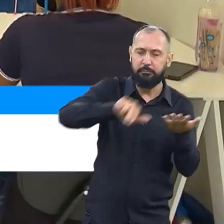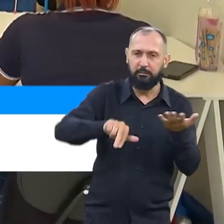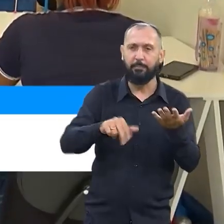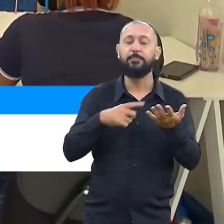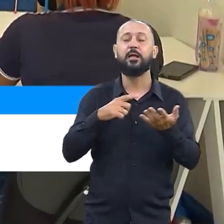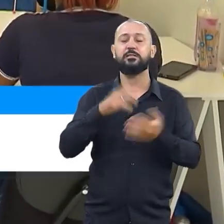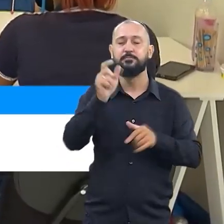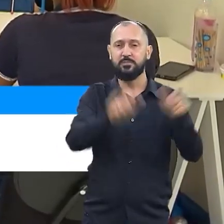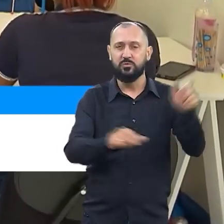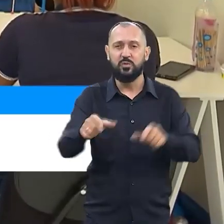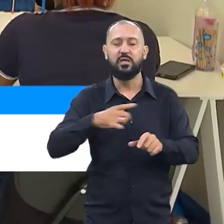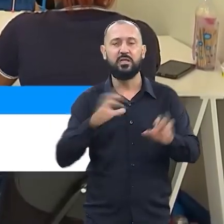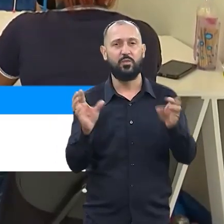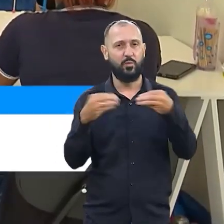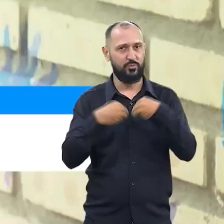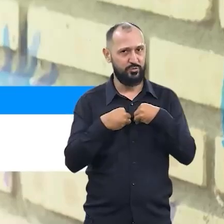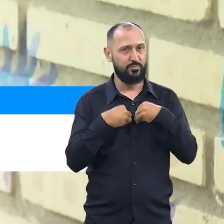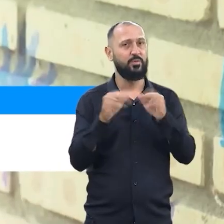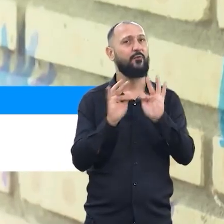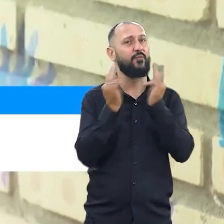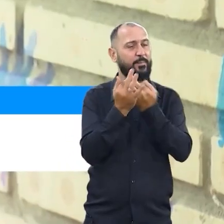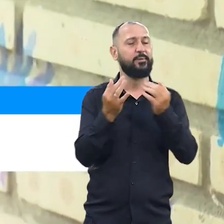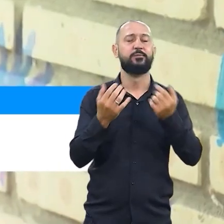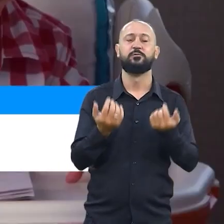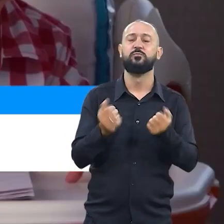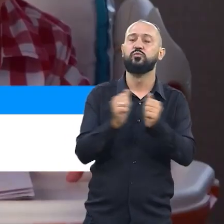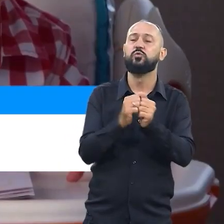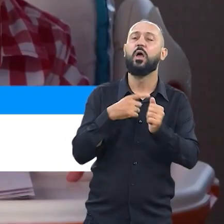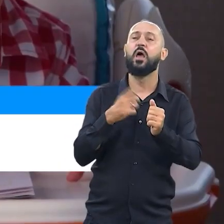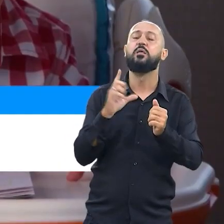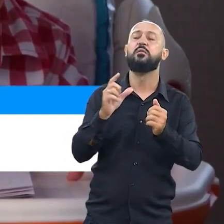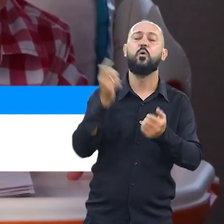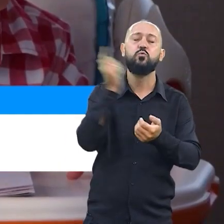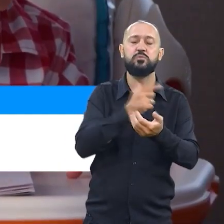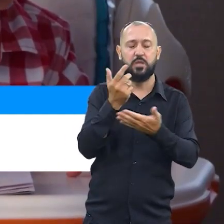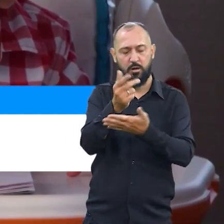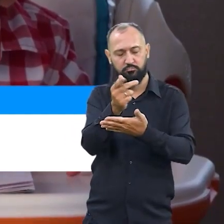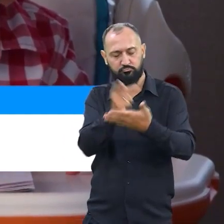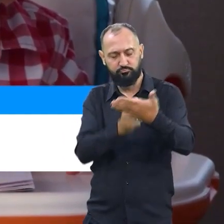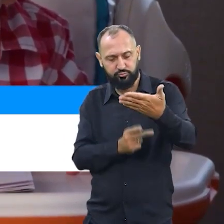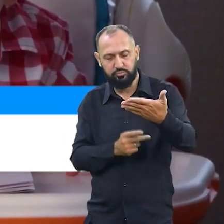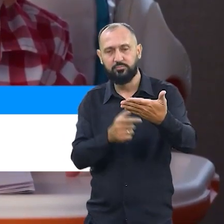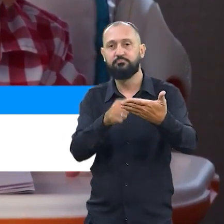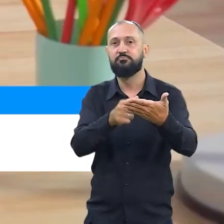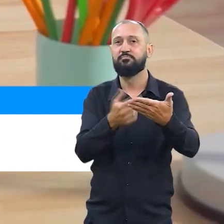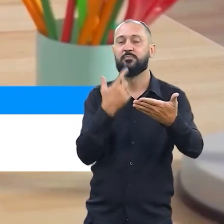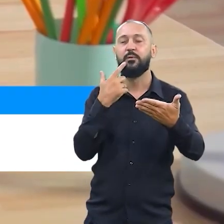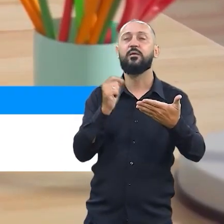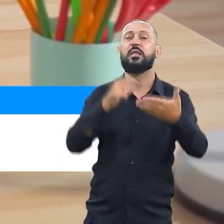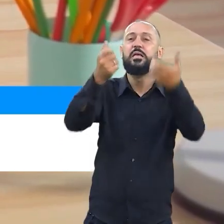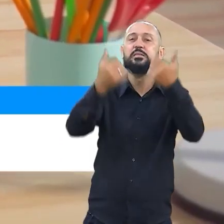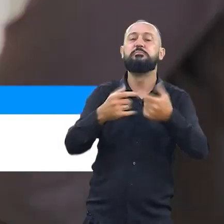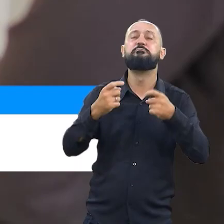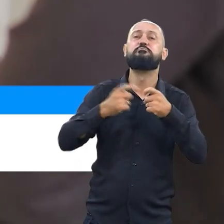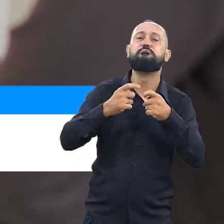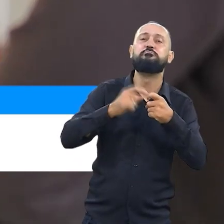pessoas que possuem o transtorno do espectro autista e de suas famílias. Um deles é o acesso ao laudo, que atesta a condição e garante